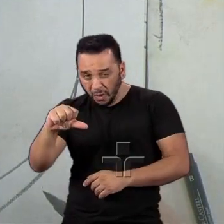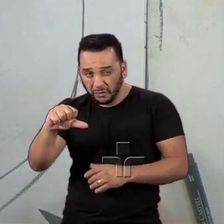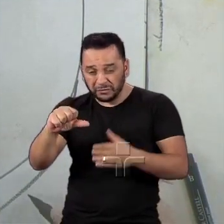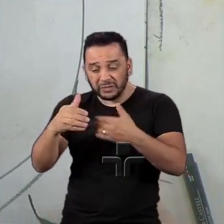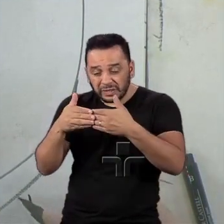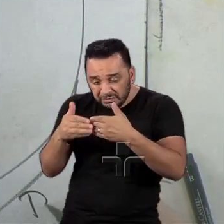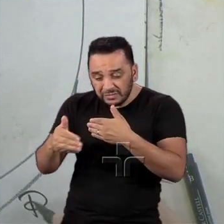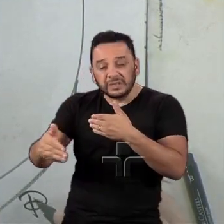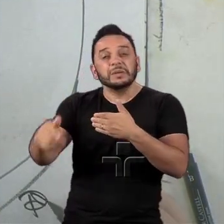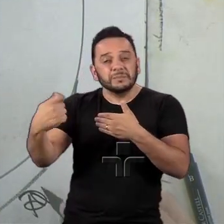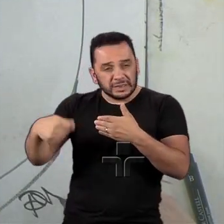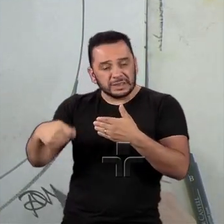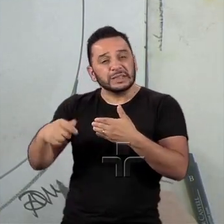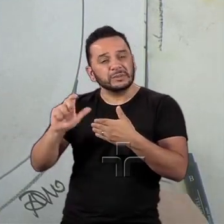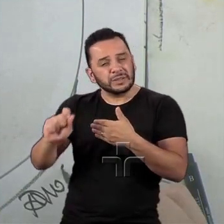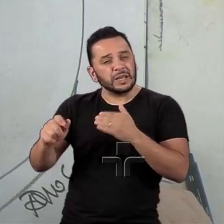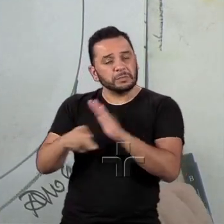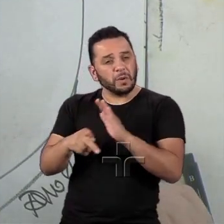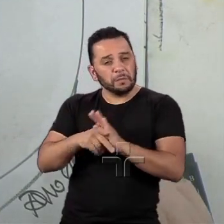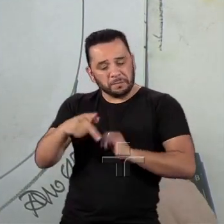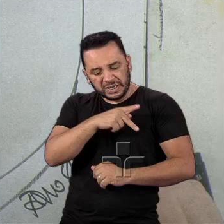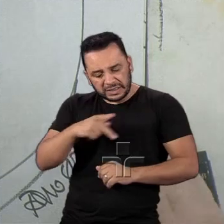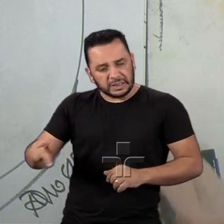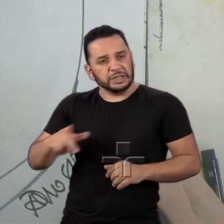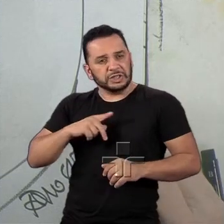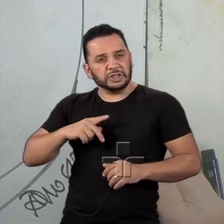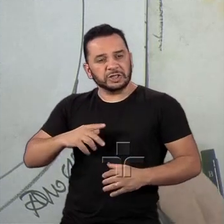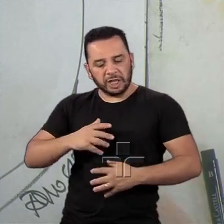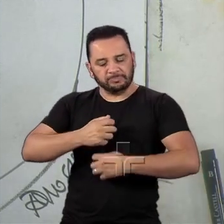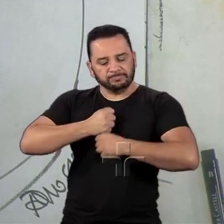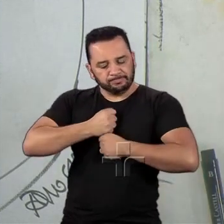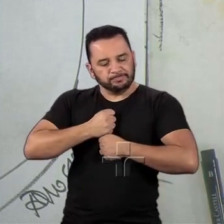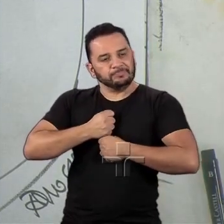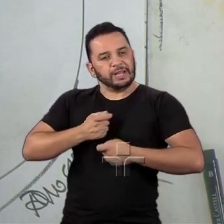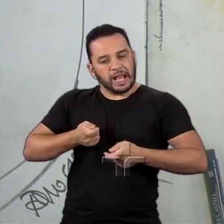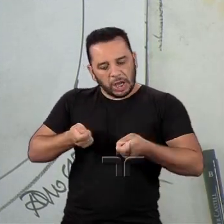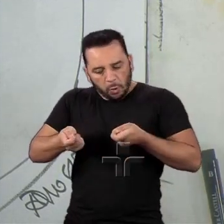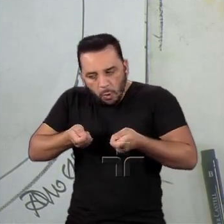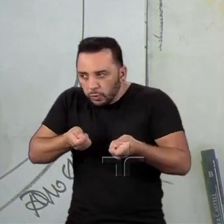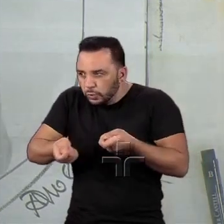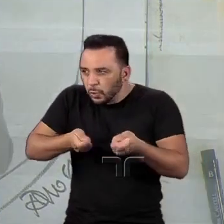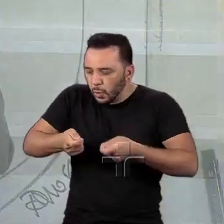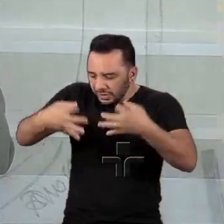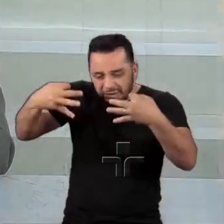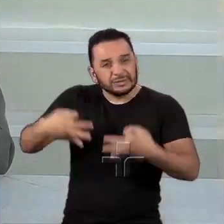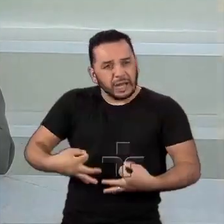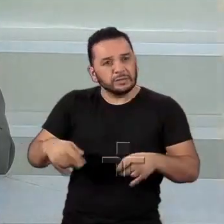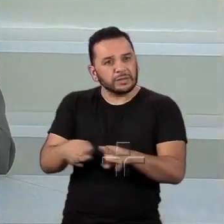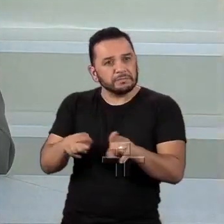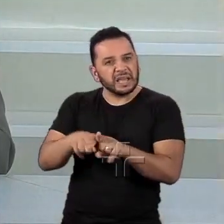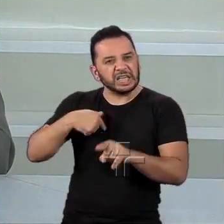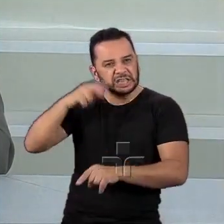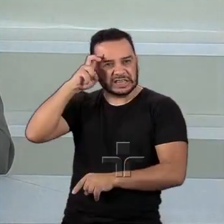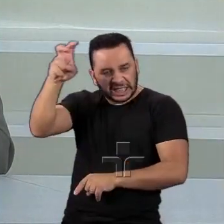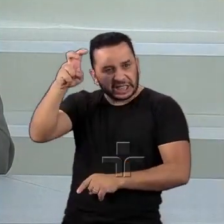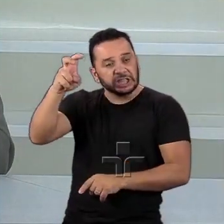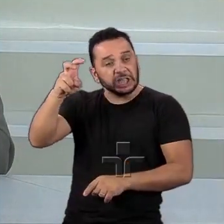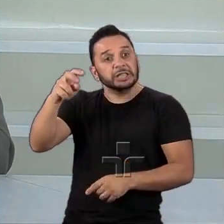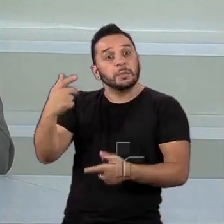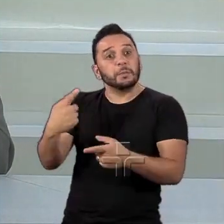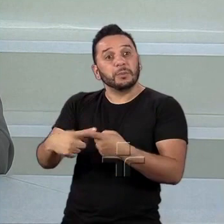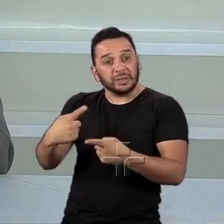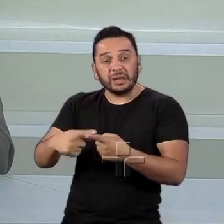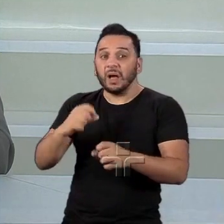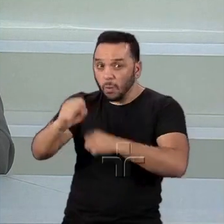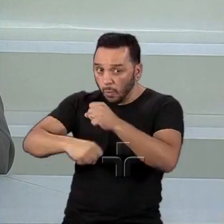com muito equilíbrio, com muito senso de administração, com muita competência, especialmente porque vai ser um ano muito